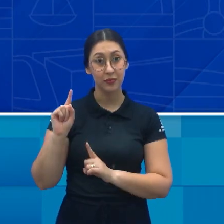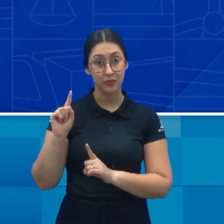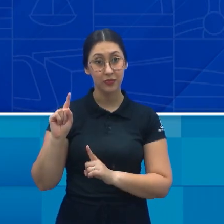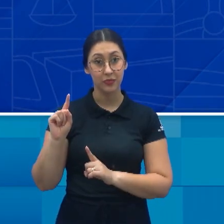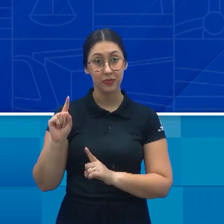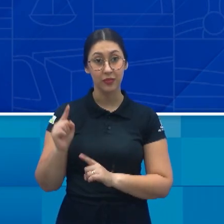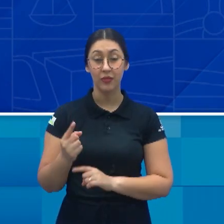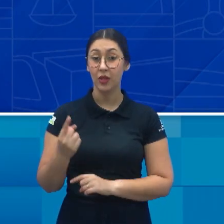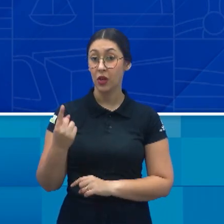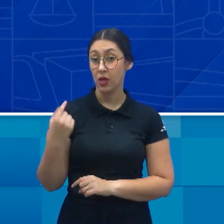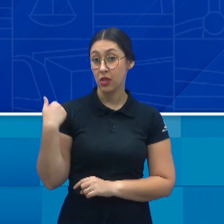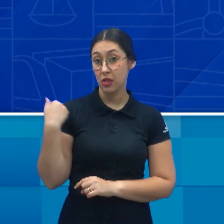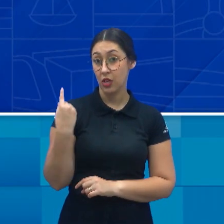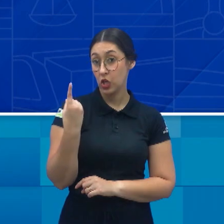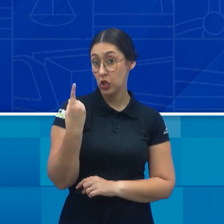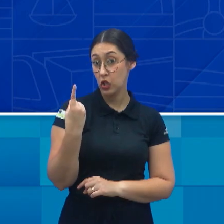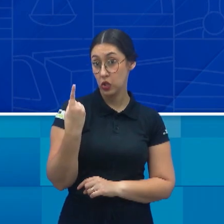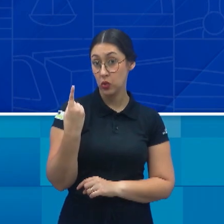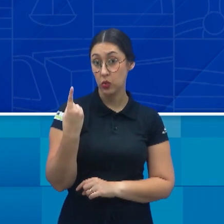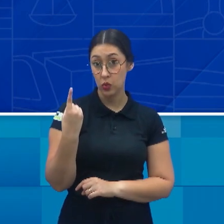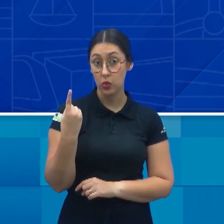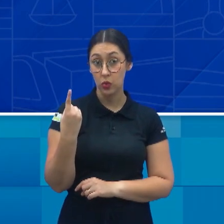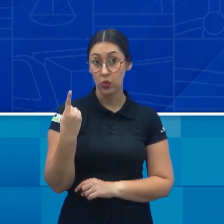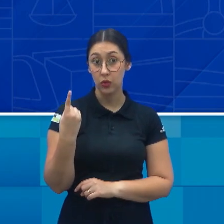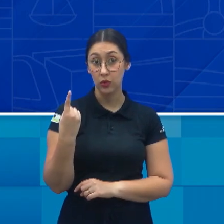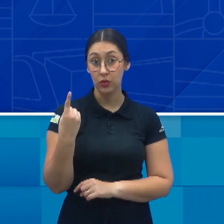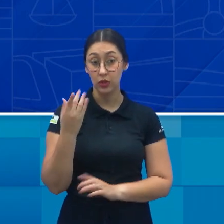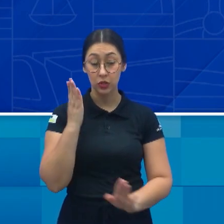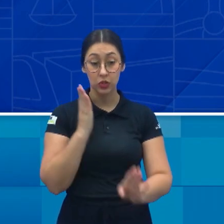foi diagnosticada com artrite